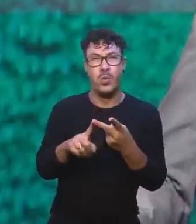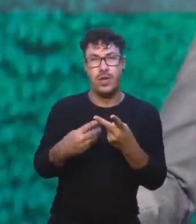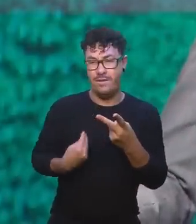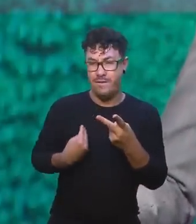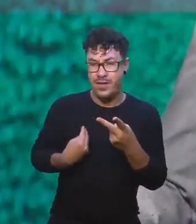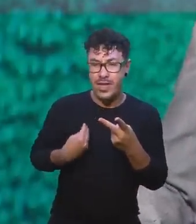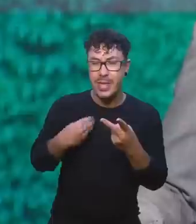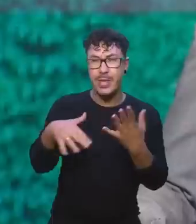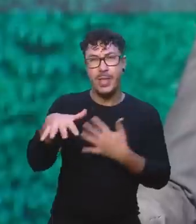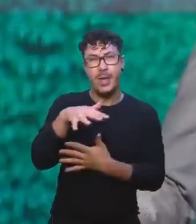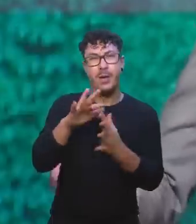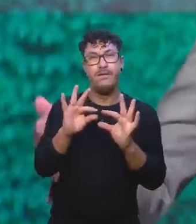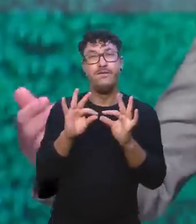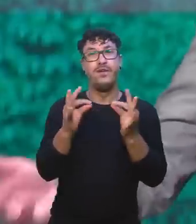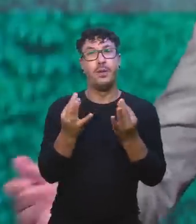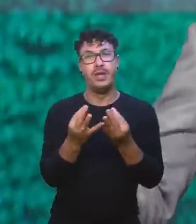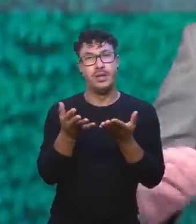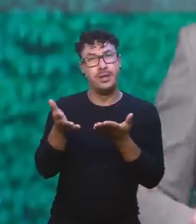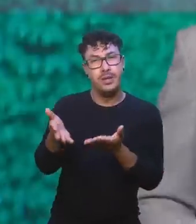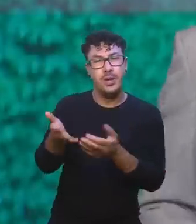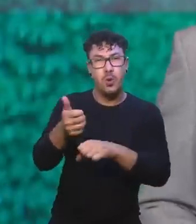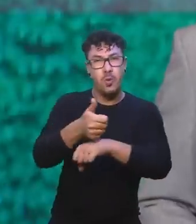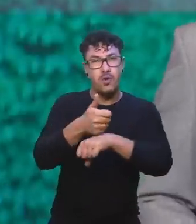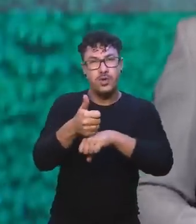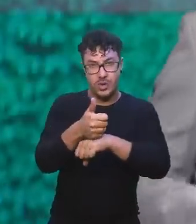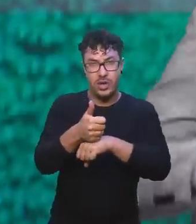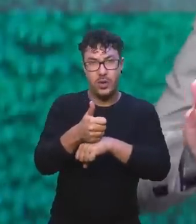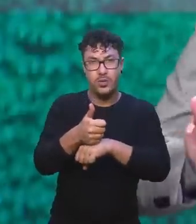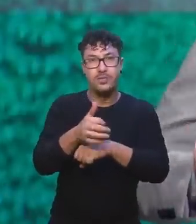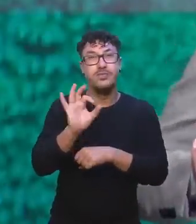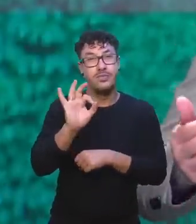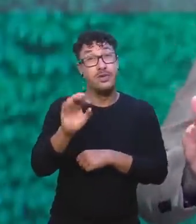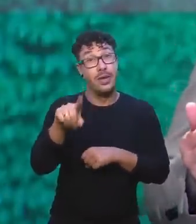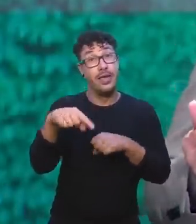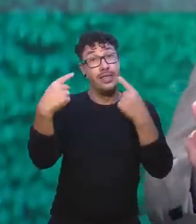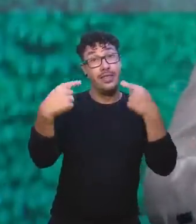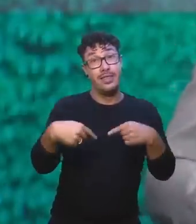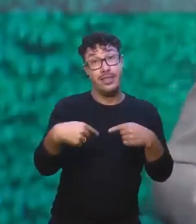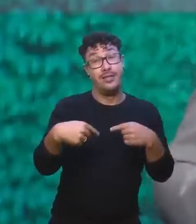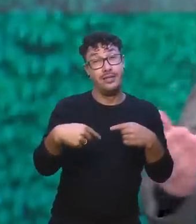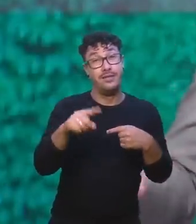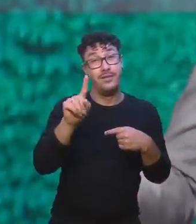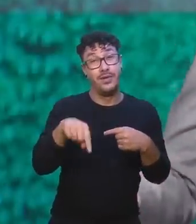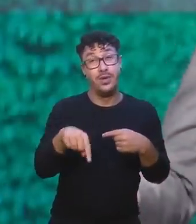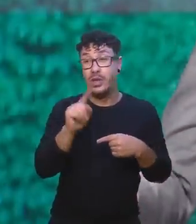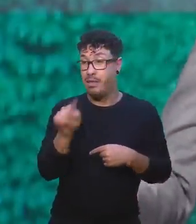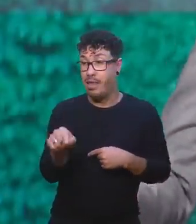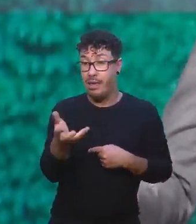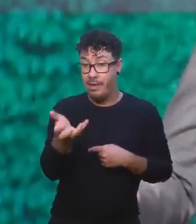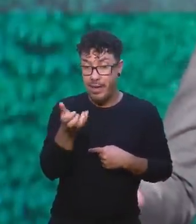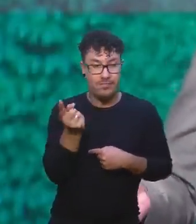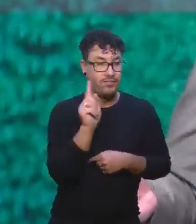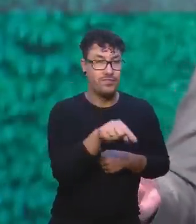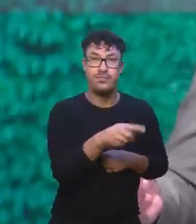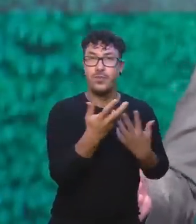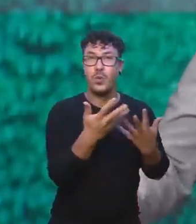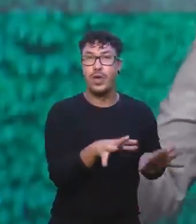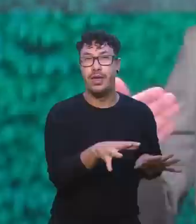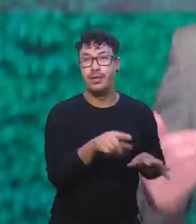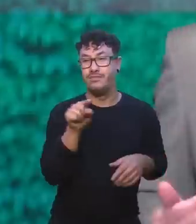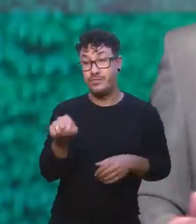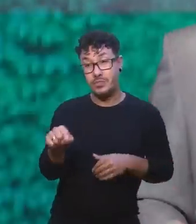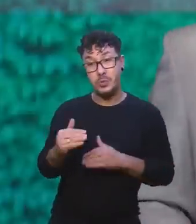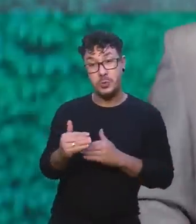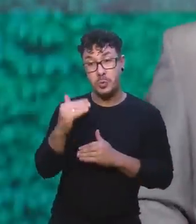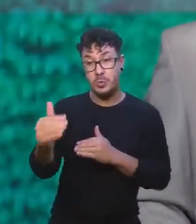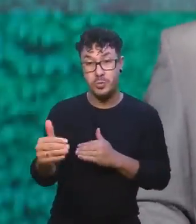a relação familiar, profissional, é um desafio. Um quer, o outro não quer. Um dá um passo para frente, o outro